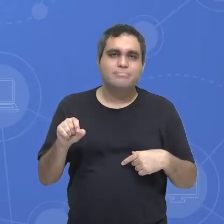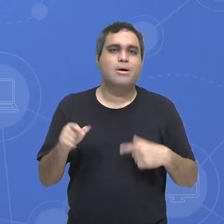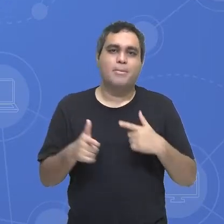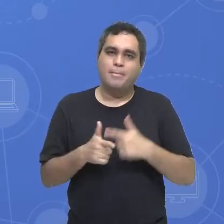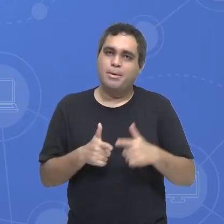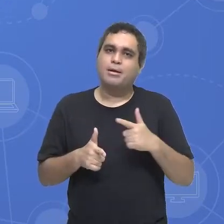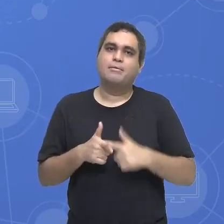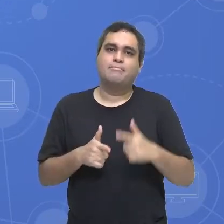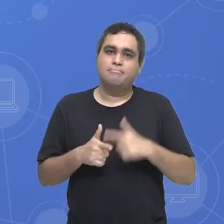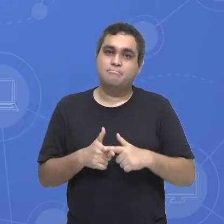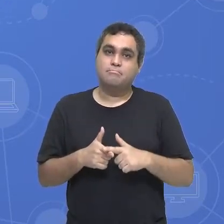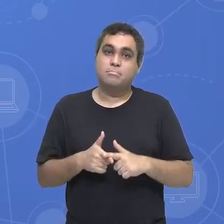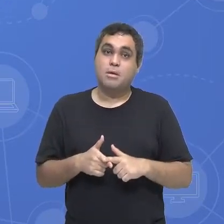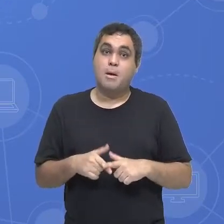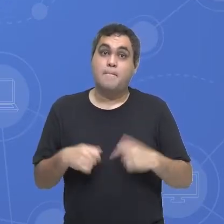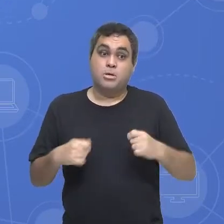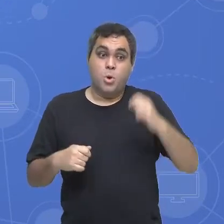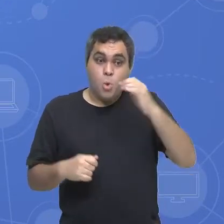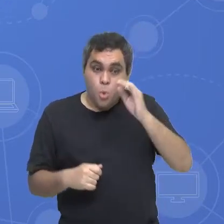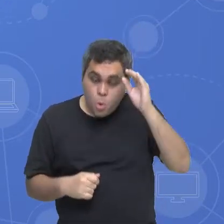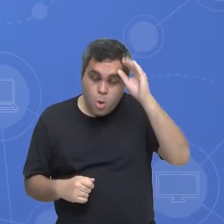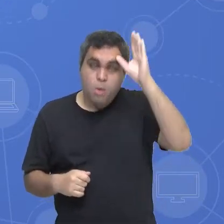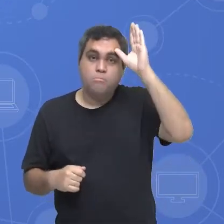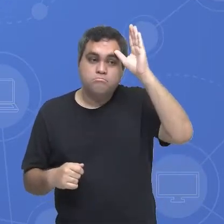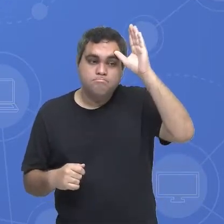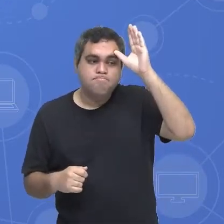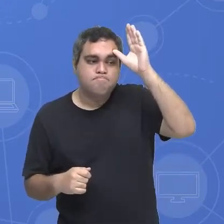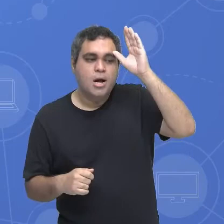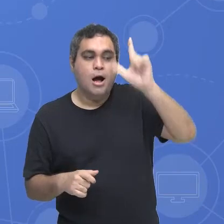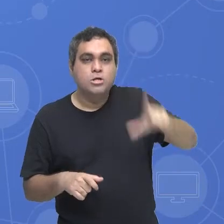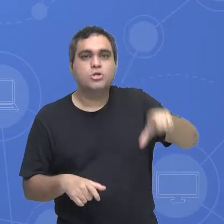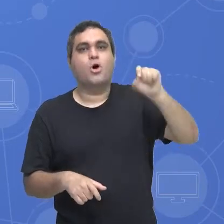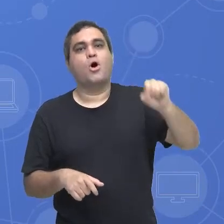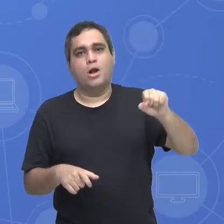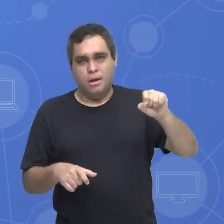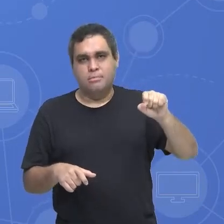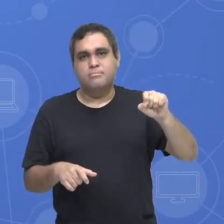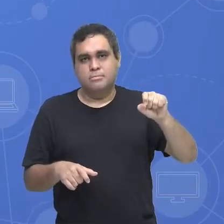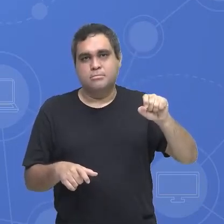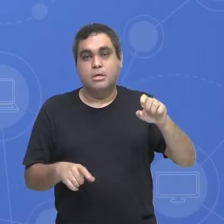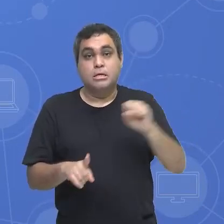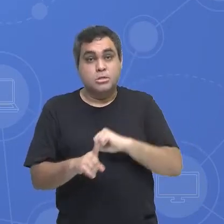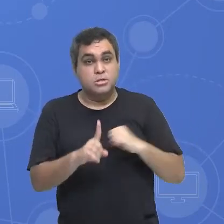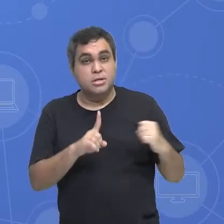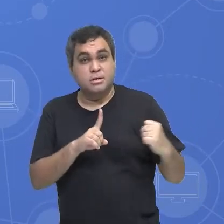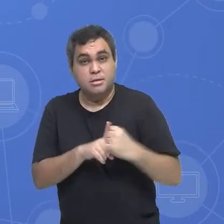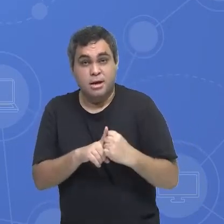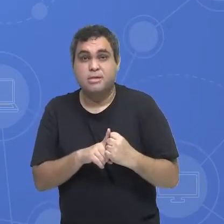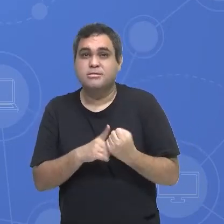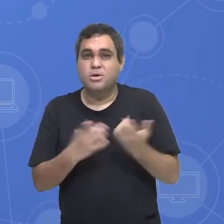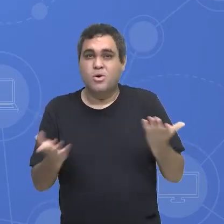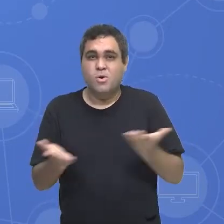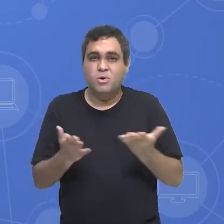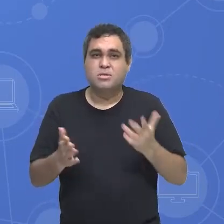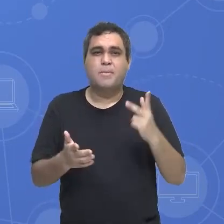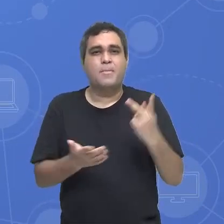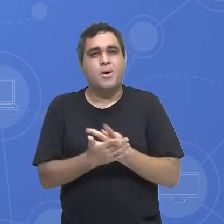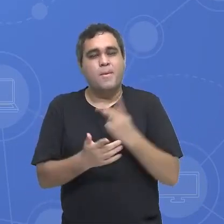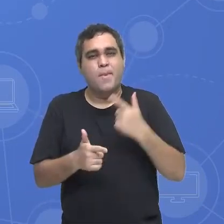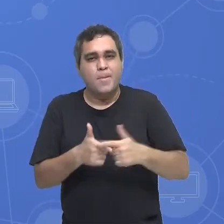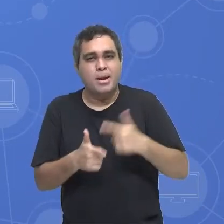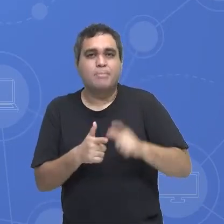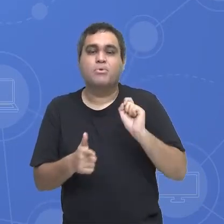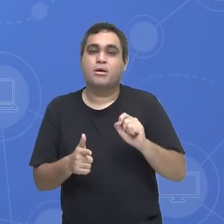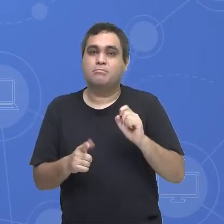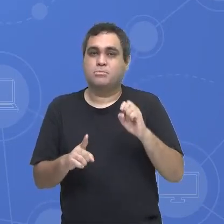diferença. Para mim isso é muito importante e é um dos grandes pecados da nossa sociedade de hoje, né? Eu vou nas redes sociais, eu vejo